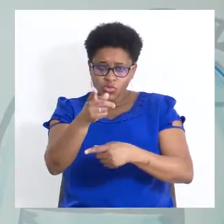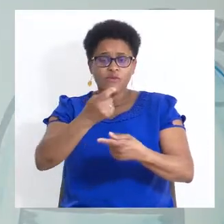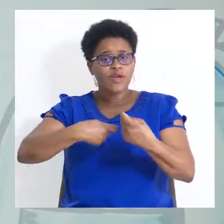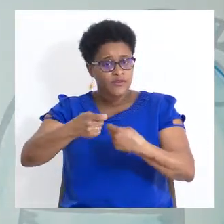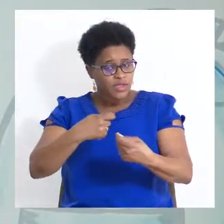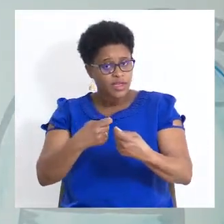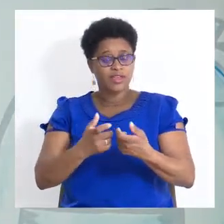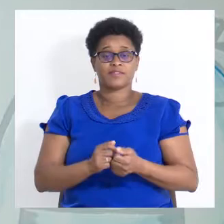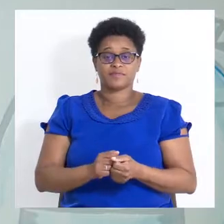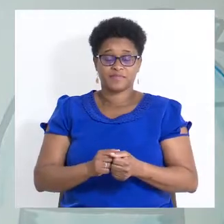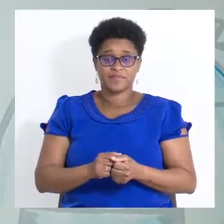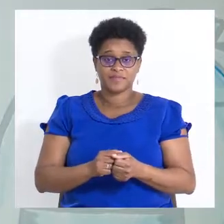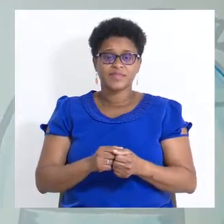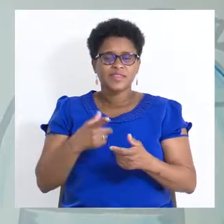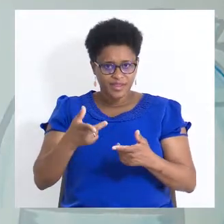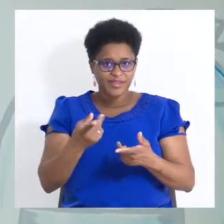vais vender e